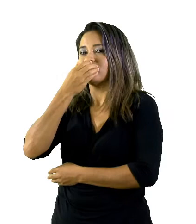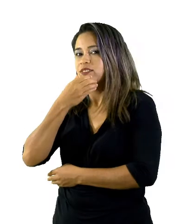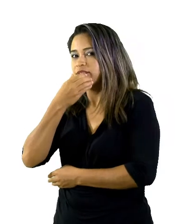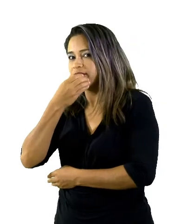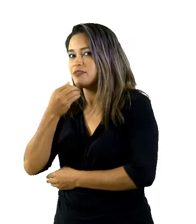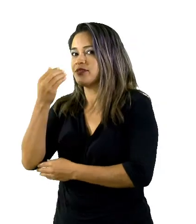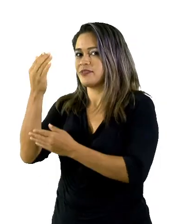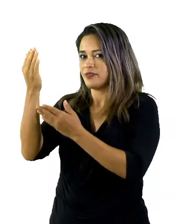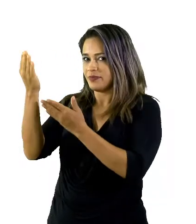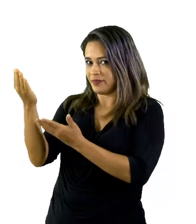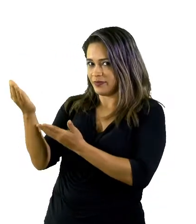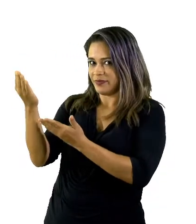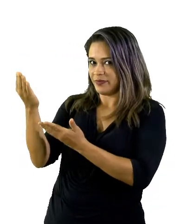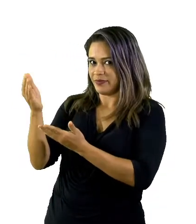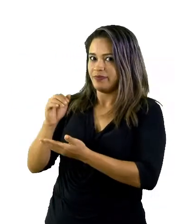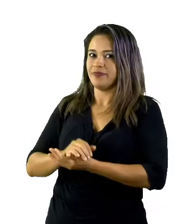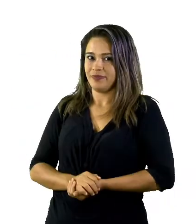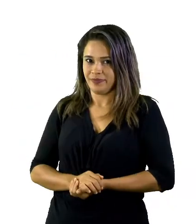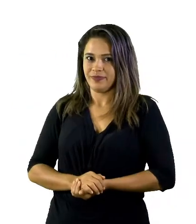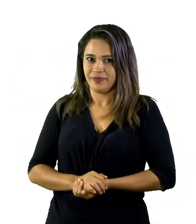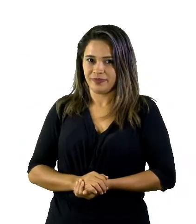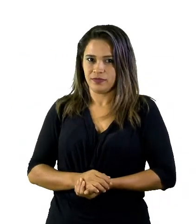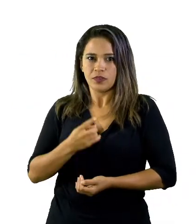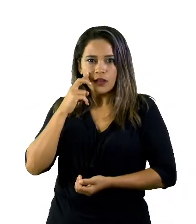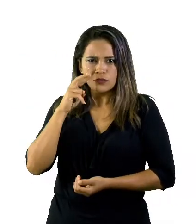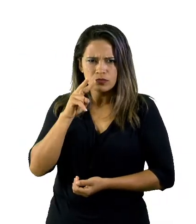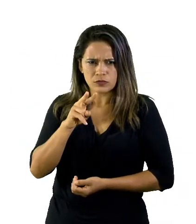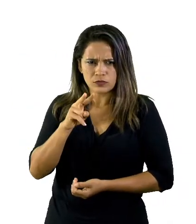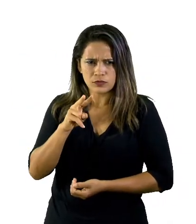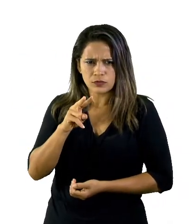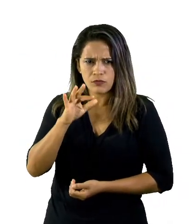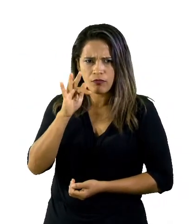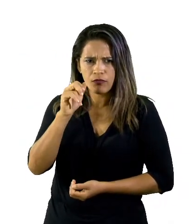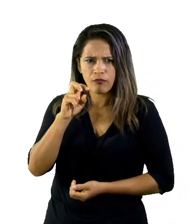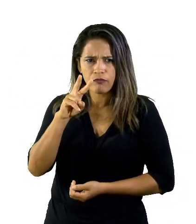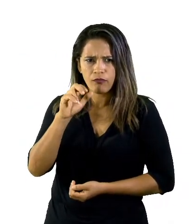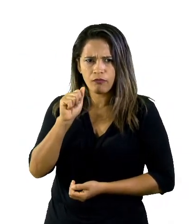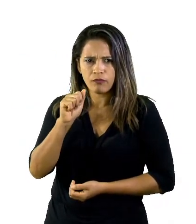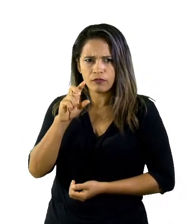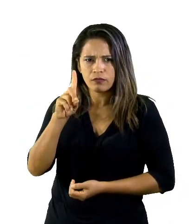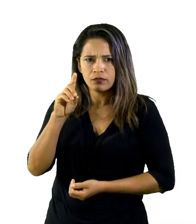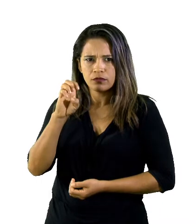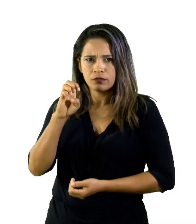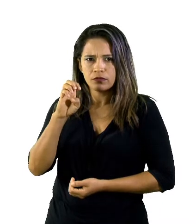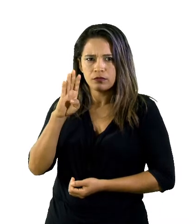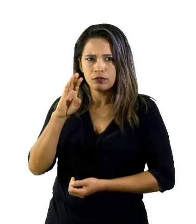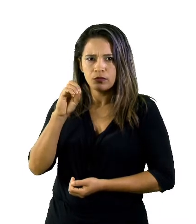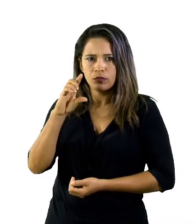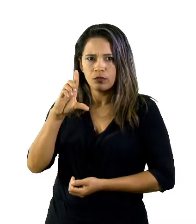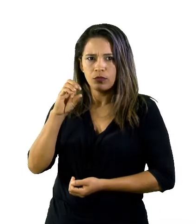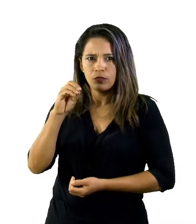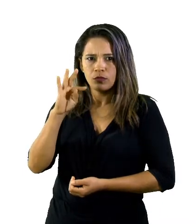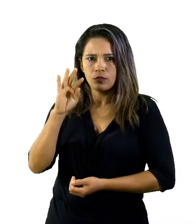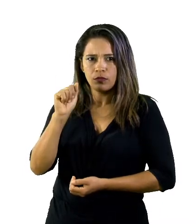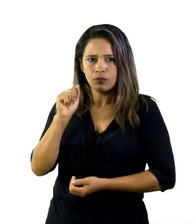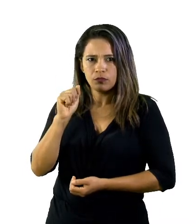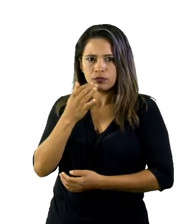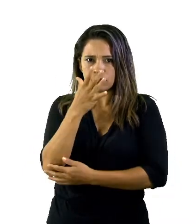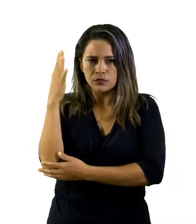bolota. Você já viu a fava de bolota? Você sabia que não comemos o seu fruto?